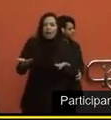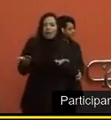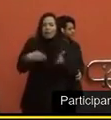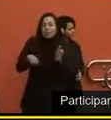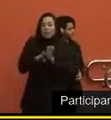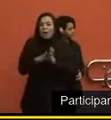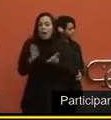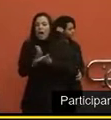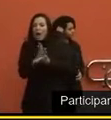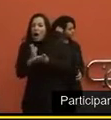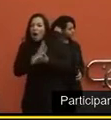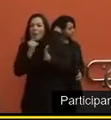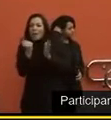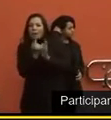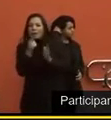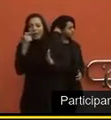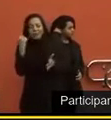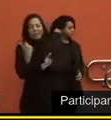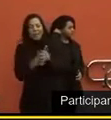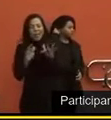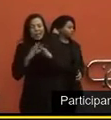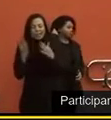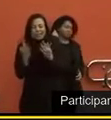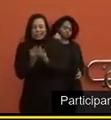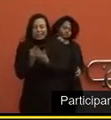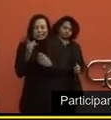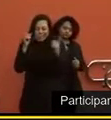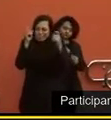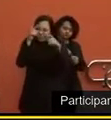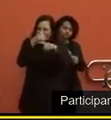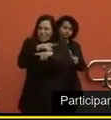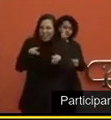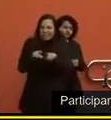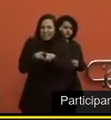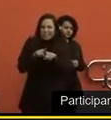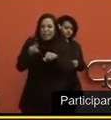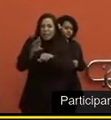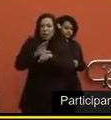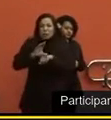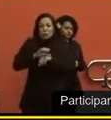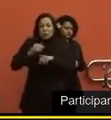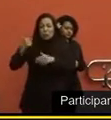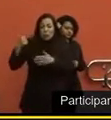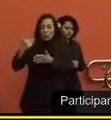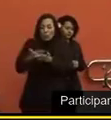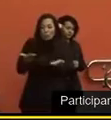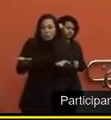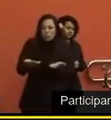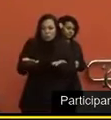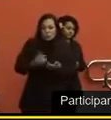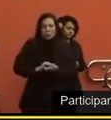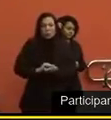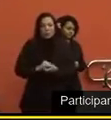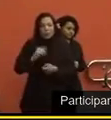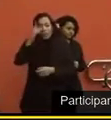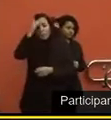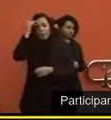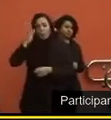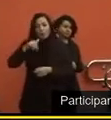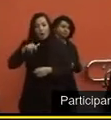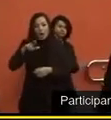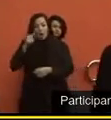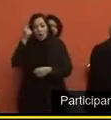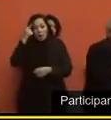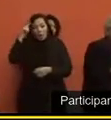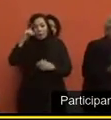Alguns marcados por perdas familiares muito duras, inclusive no curso desse certame. Pessoas que nunca tinham